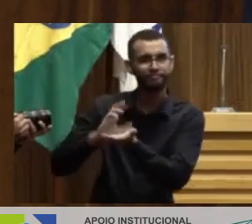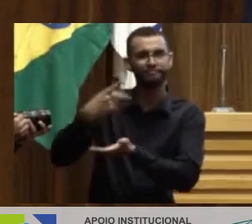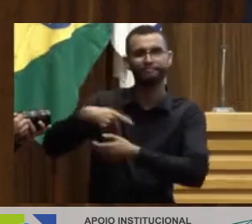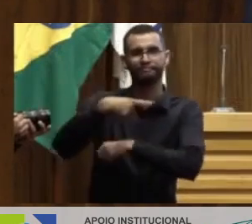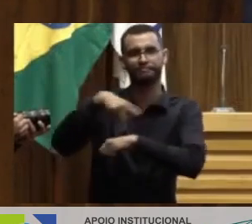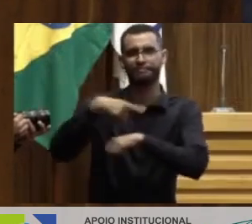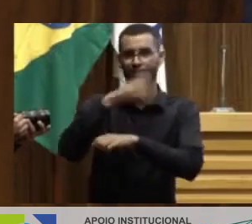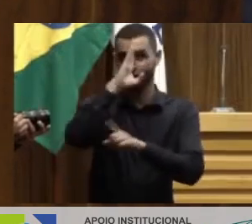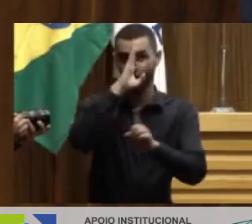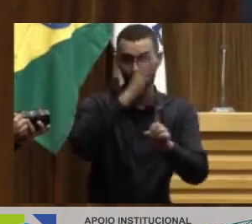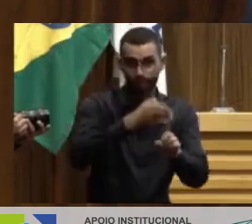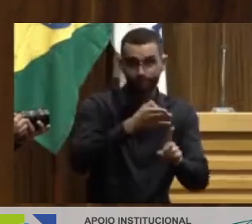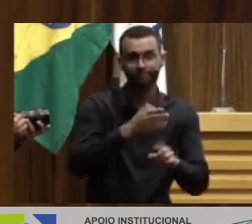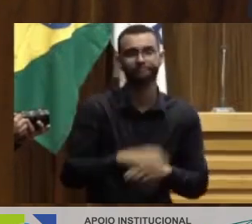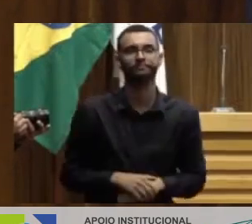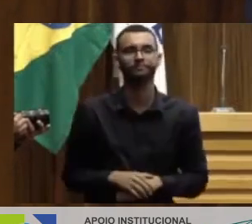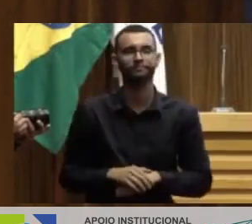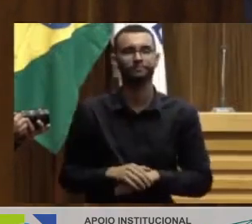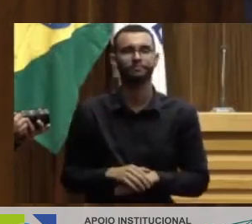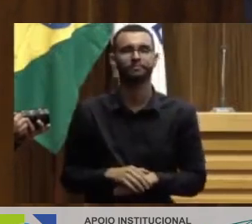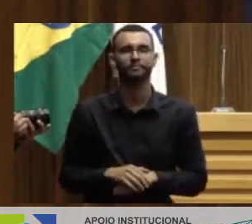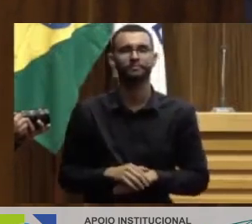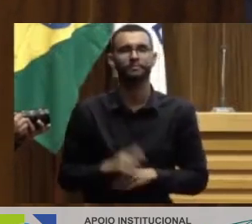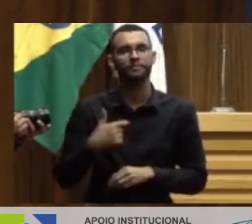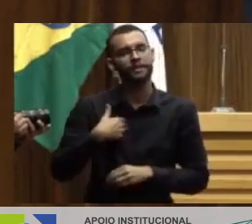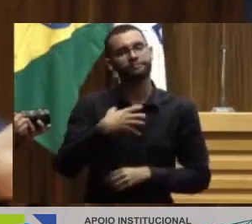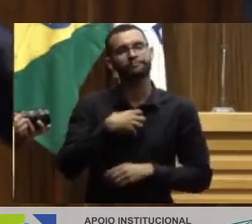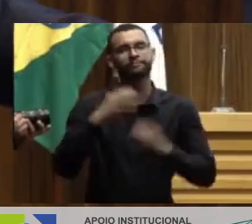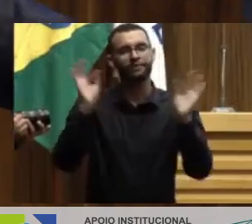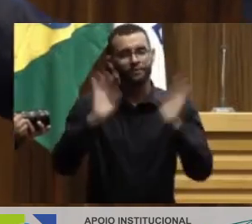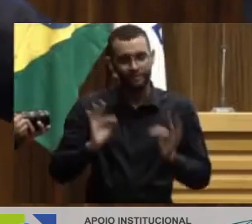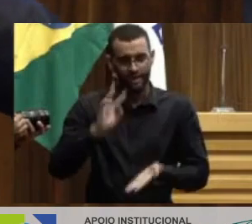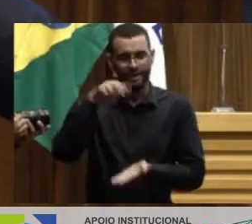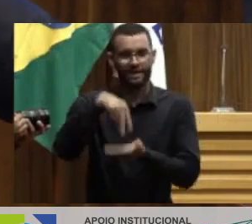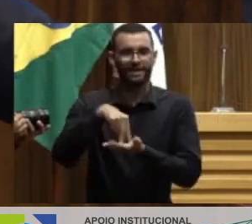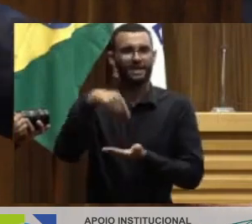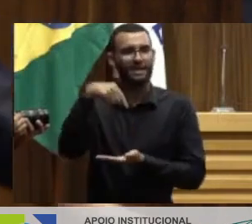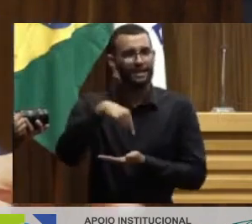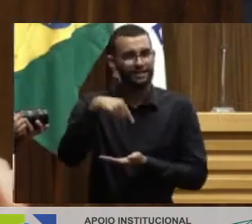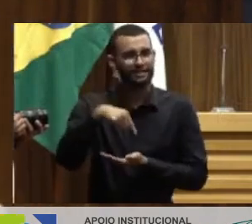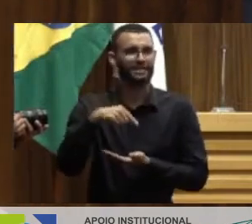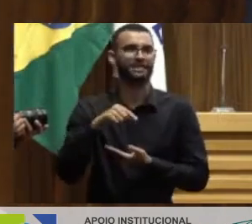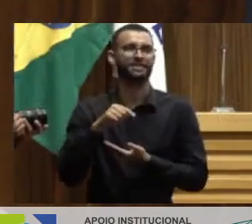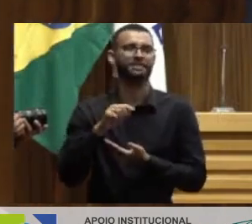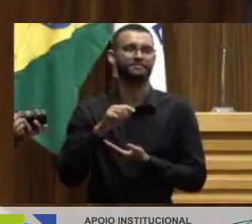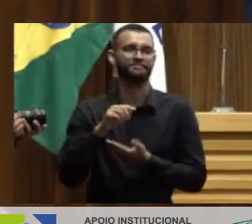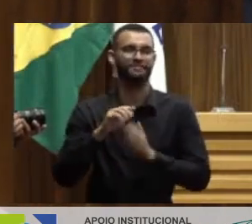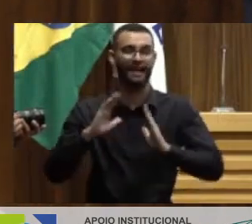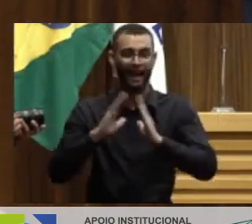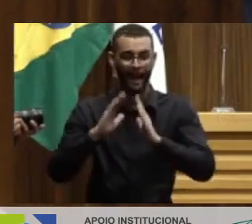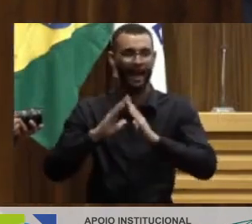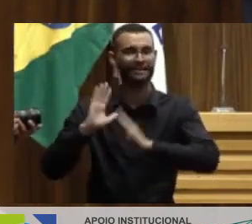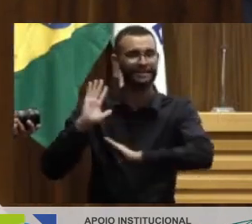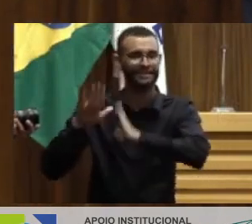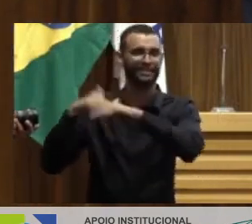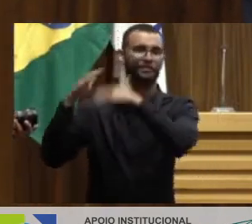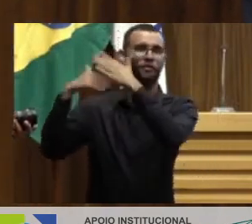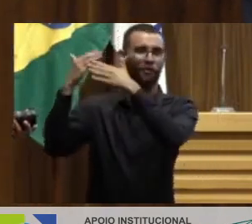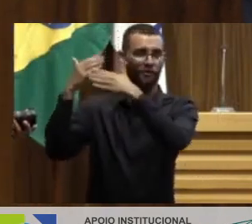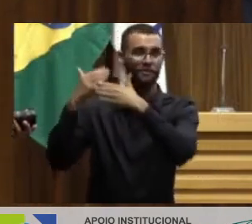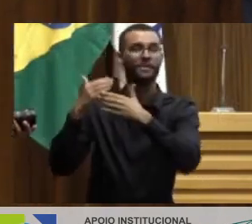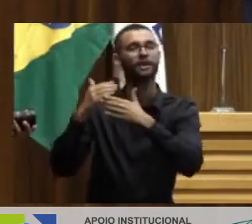direto. Mas fico muito feliz de estar aqui na casa do desenvolvimento,